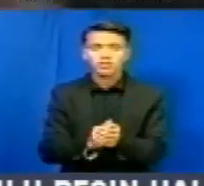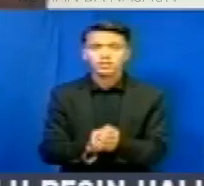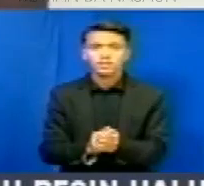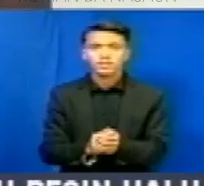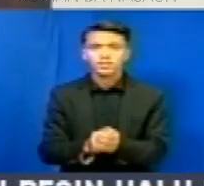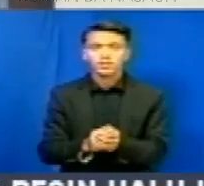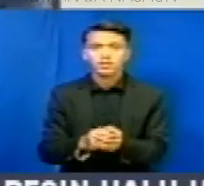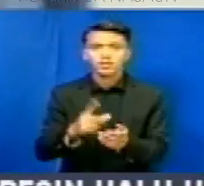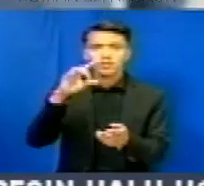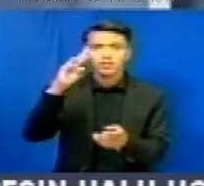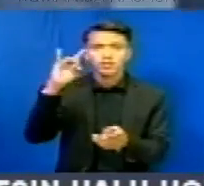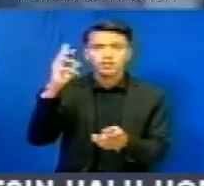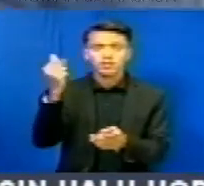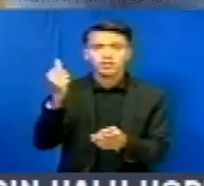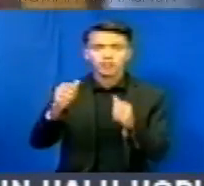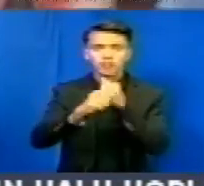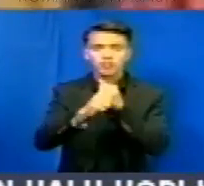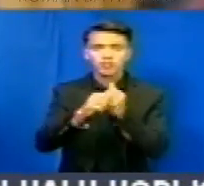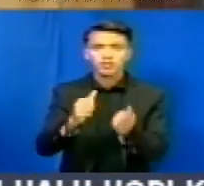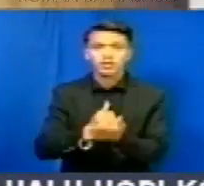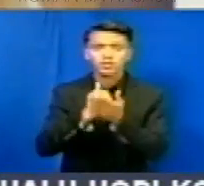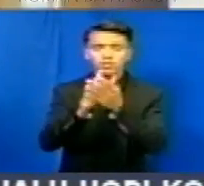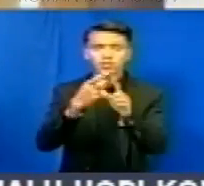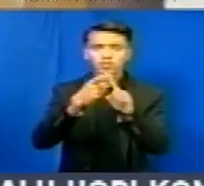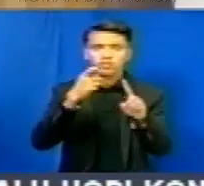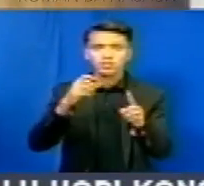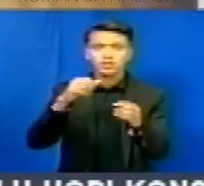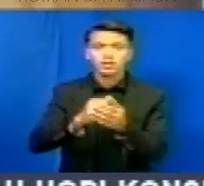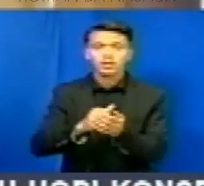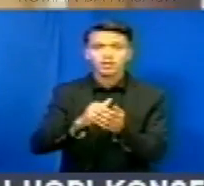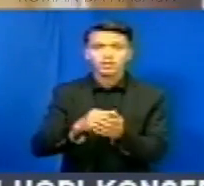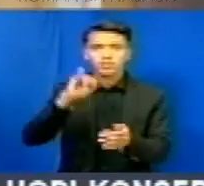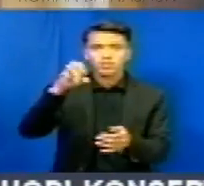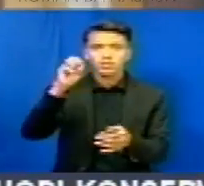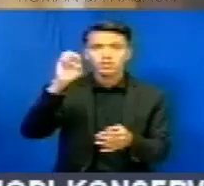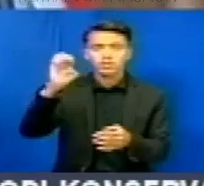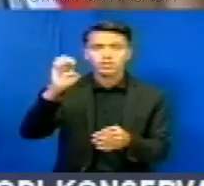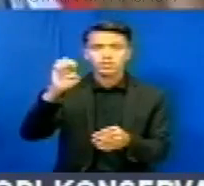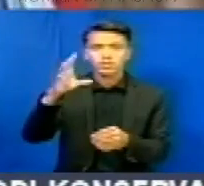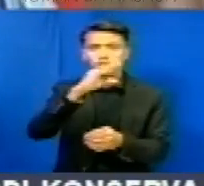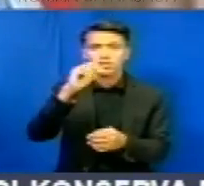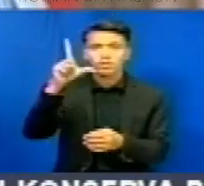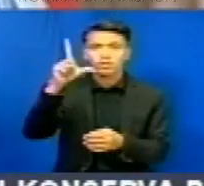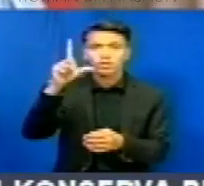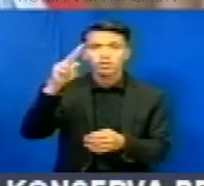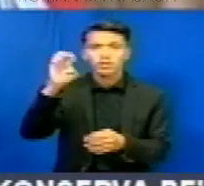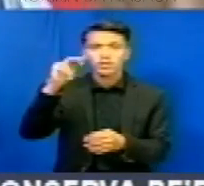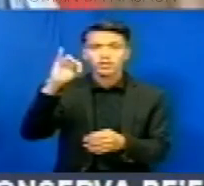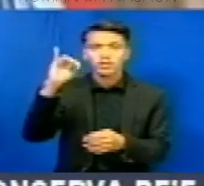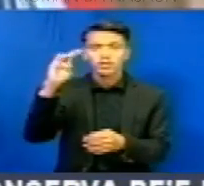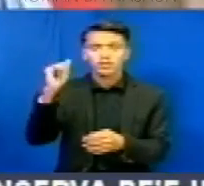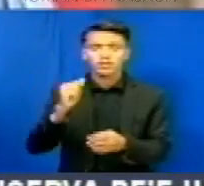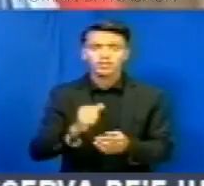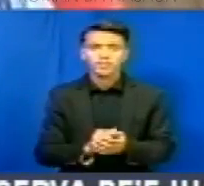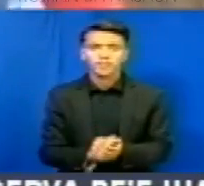Viegas, Lídia Soares, Arguida Sirajeta na assistência legal, Rússia Advogado Privado José Guterres no Luquenu Alcatiri. João